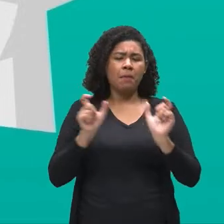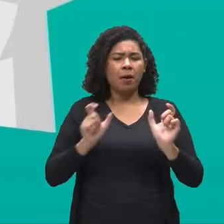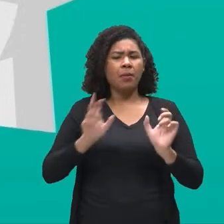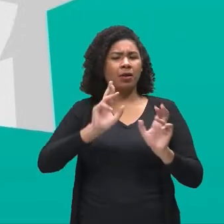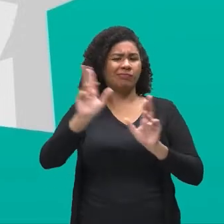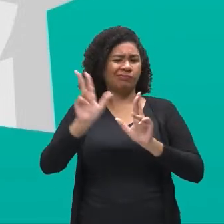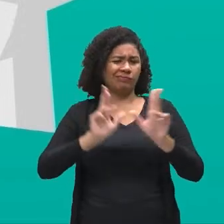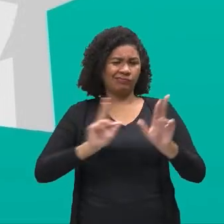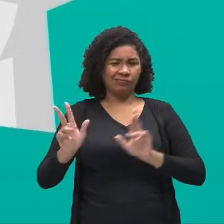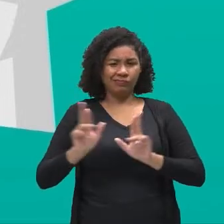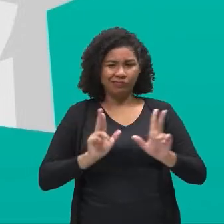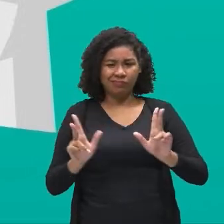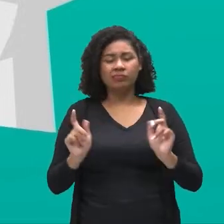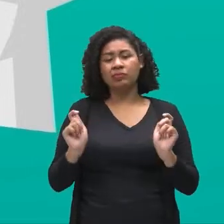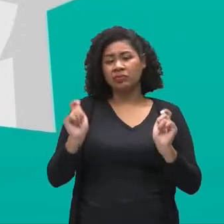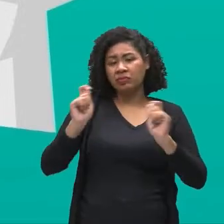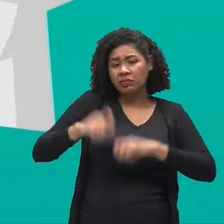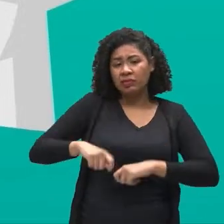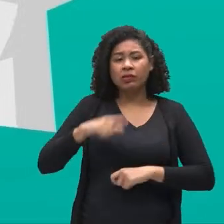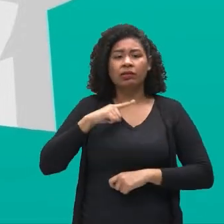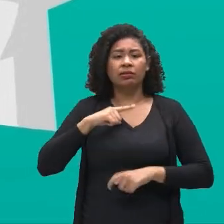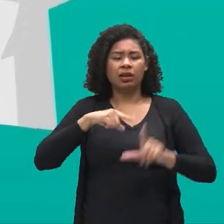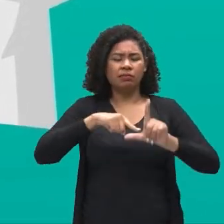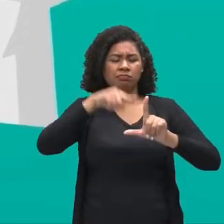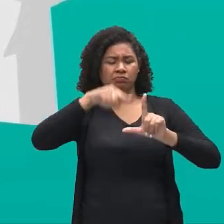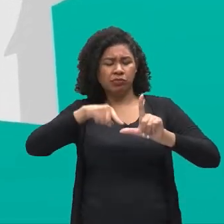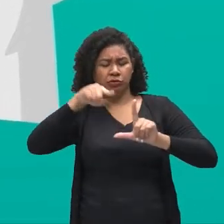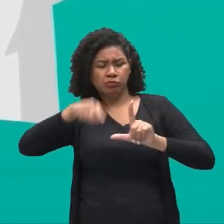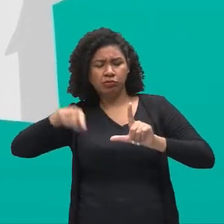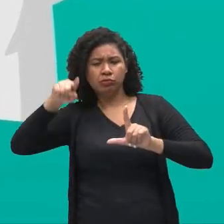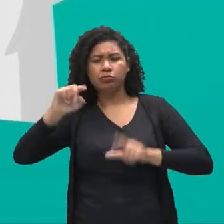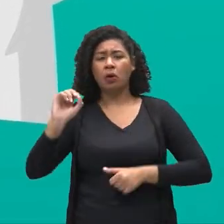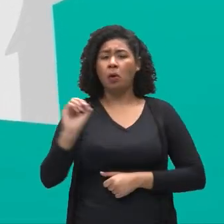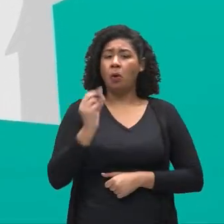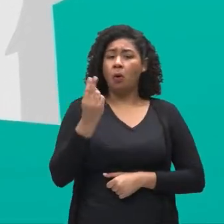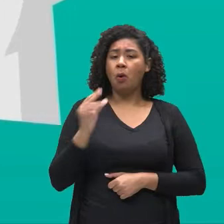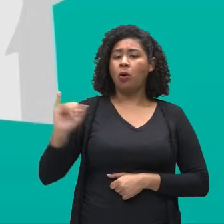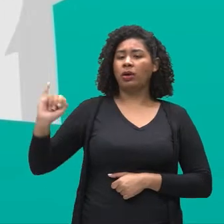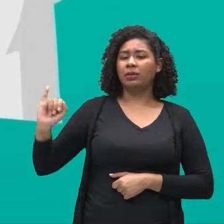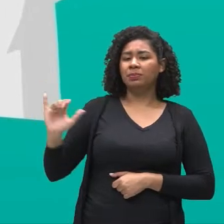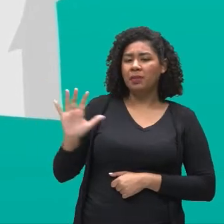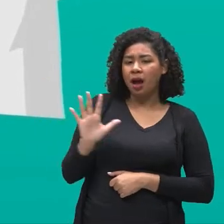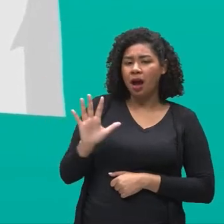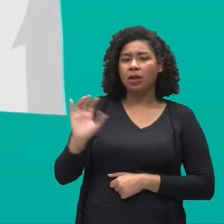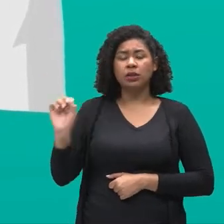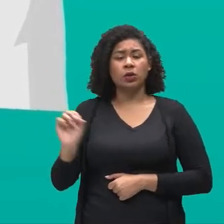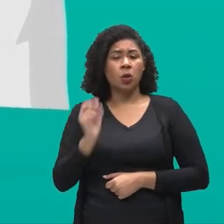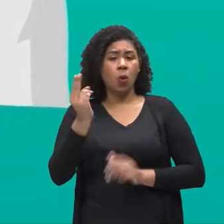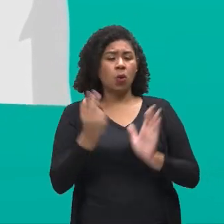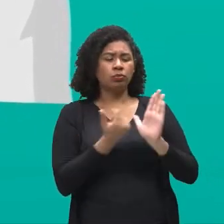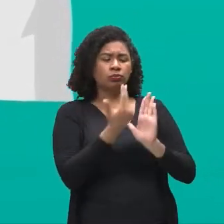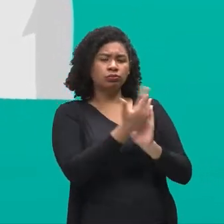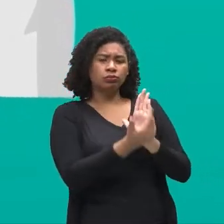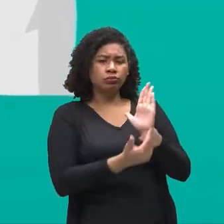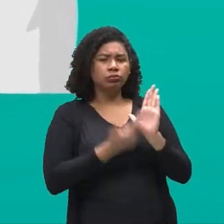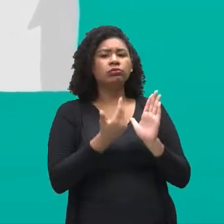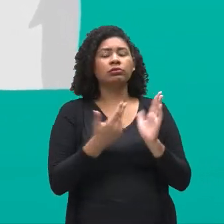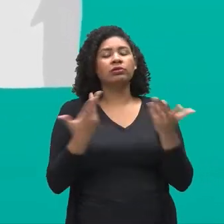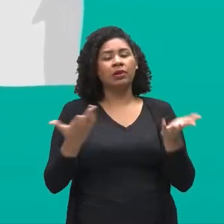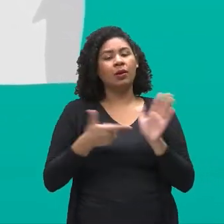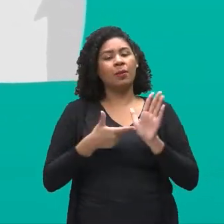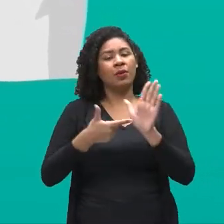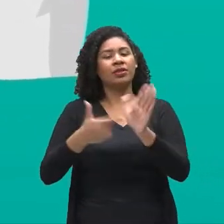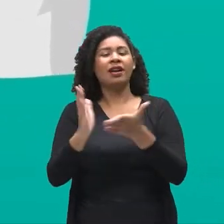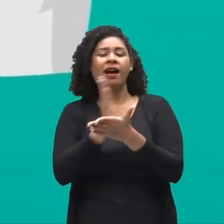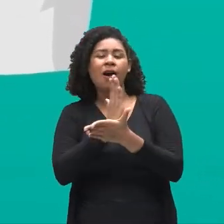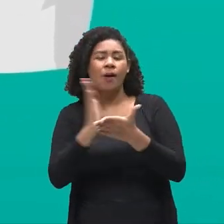Elas podem ser gráficos, imagens, figuras, e aqui nós vamos mostrar algumas para vocês, né? Para a